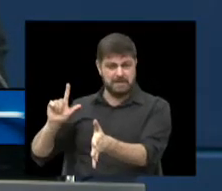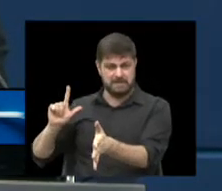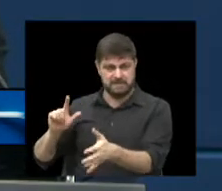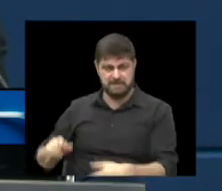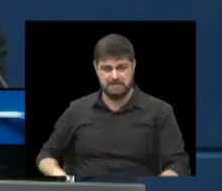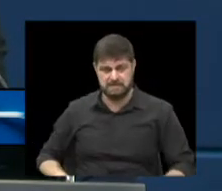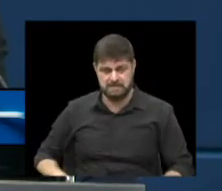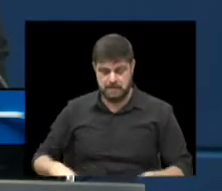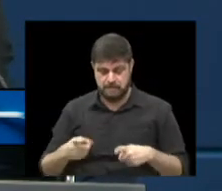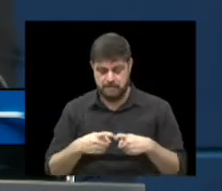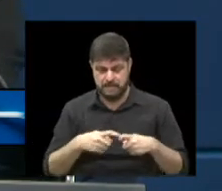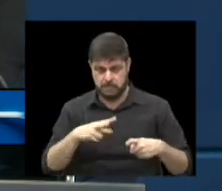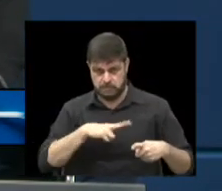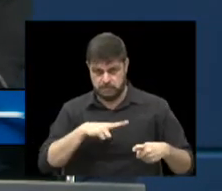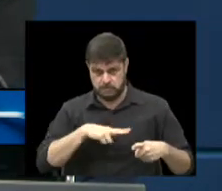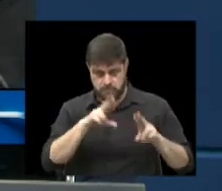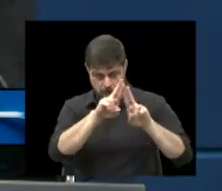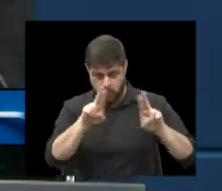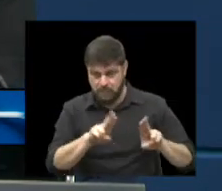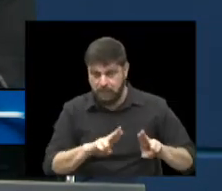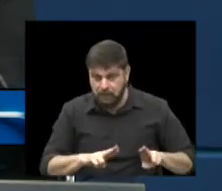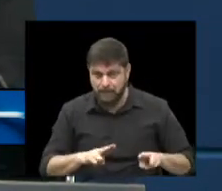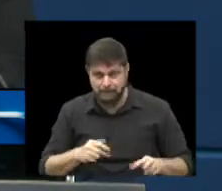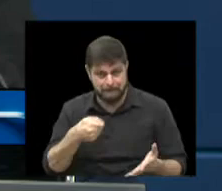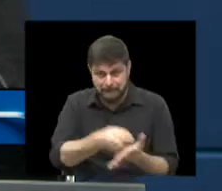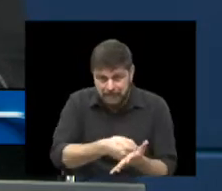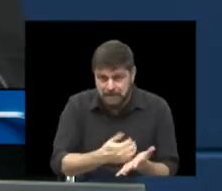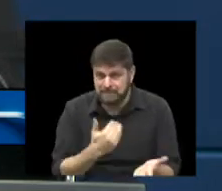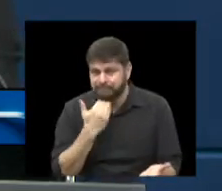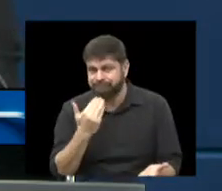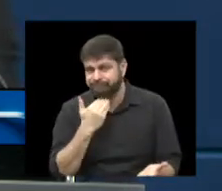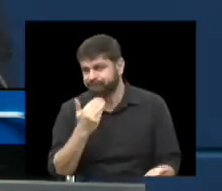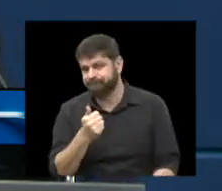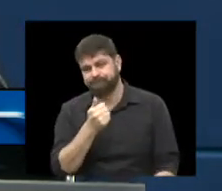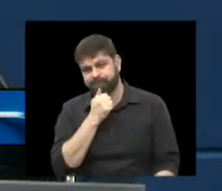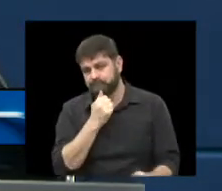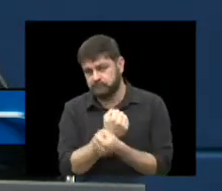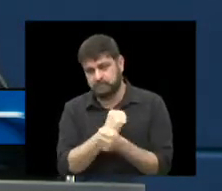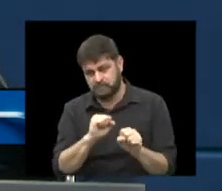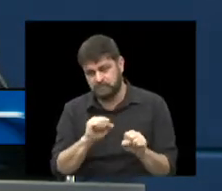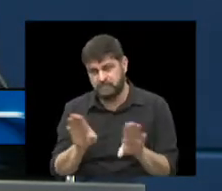plano de saúde não conseguem mais pagar. Assim como muitas pessoas que